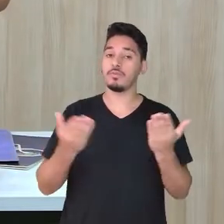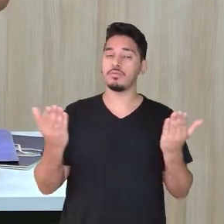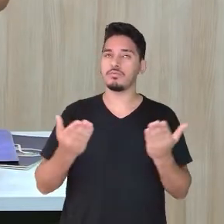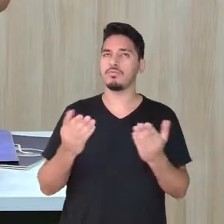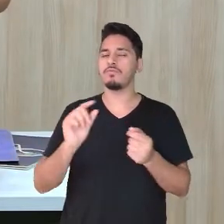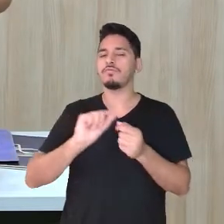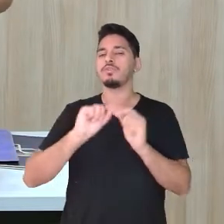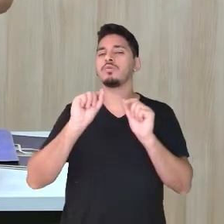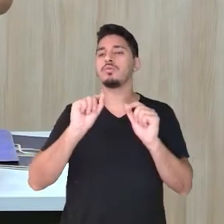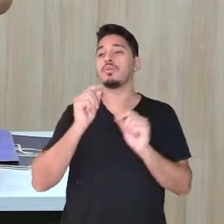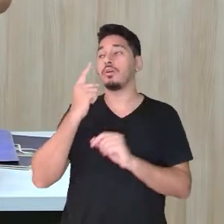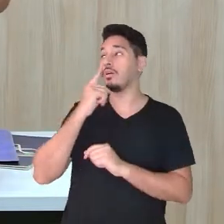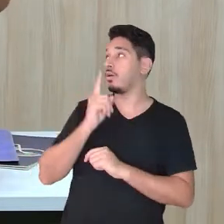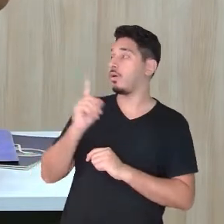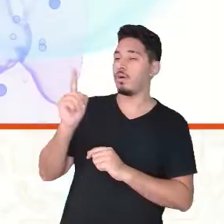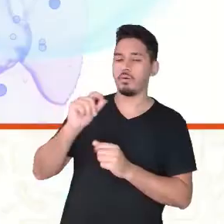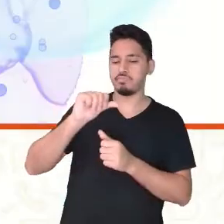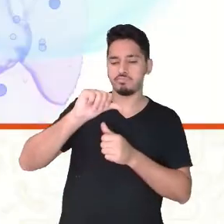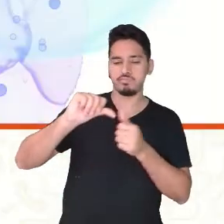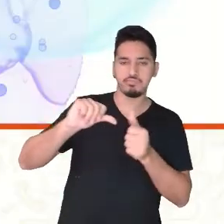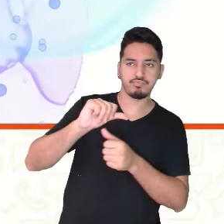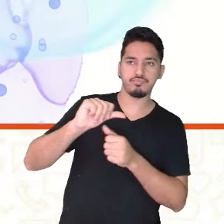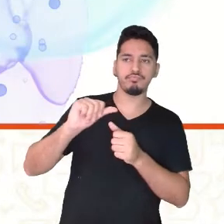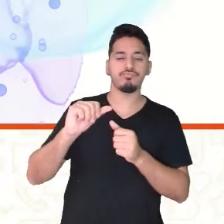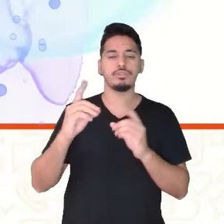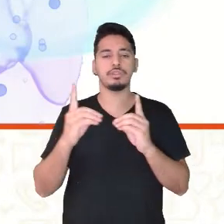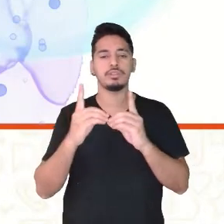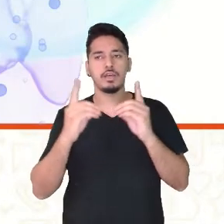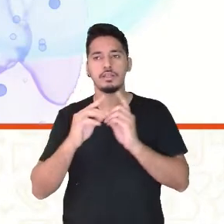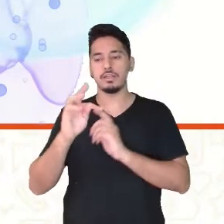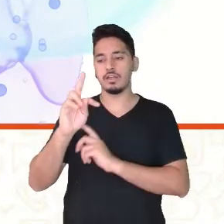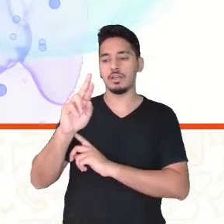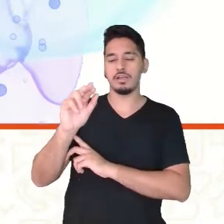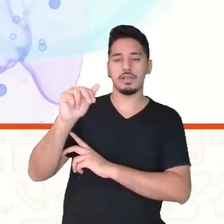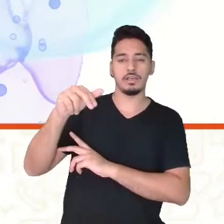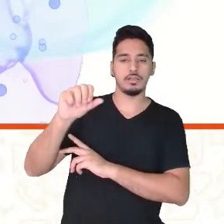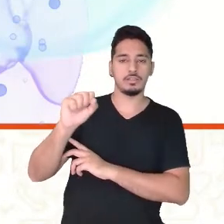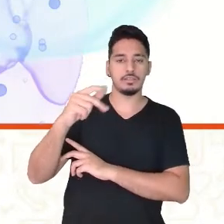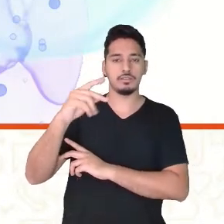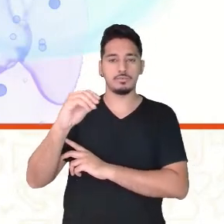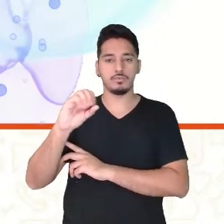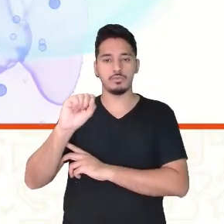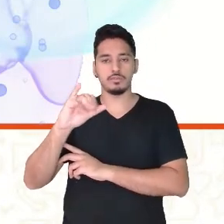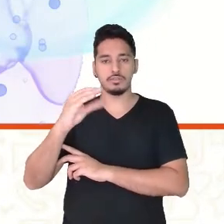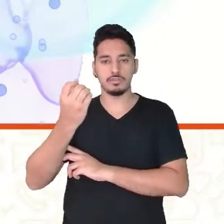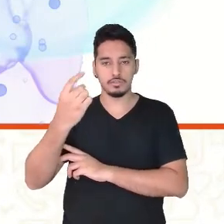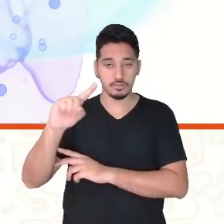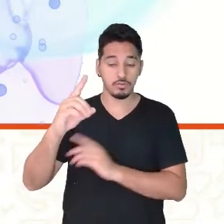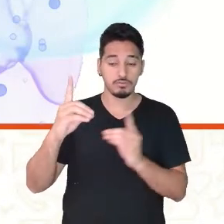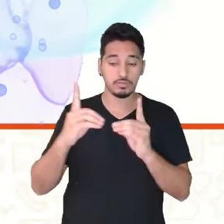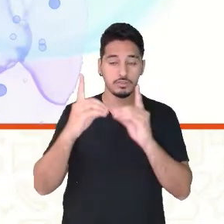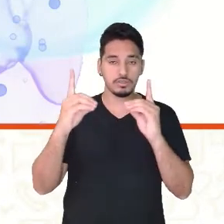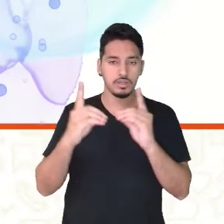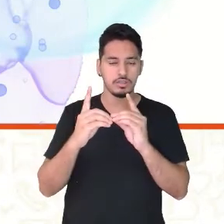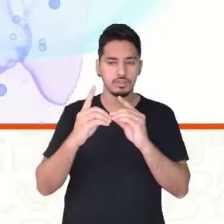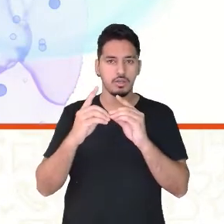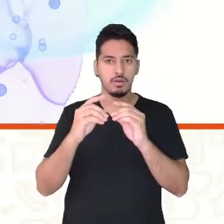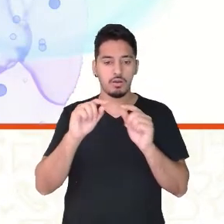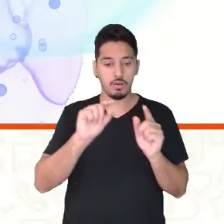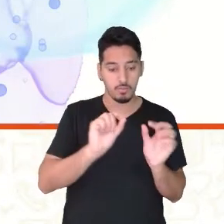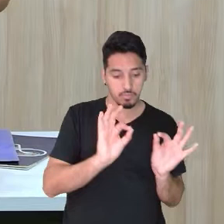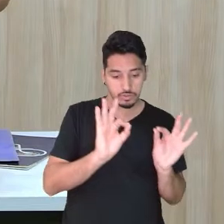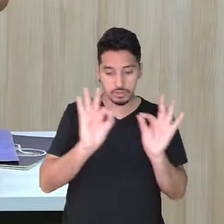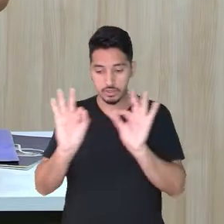faremos a transposição didática de tudo que nós vimos, não é? Trazendo para a nossa prática do atendimento na sala